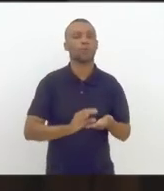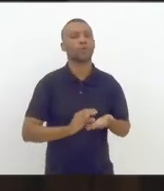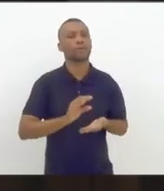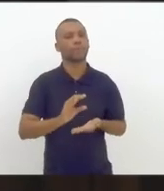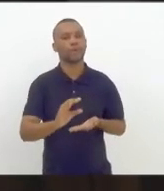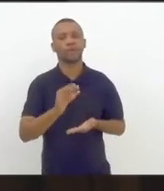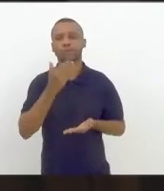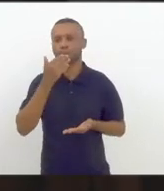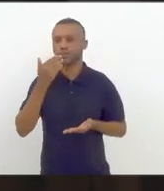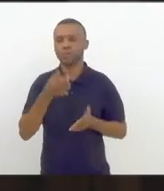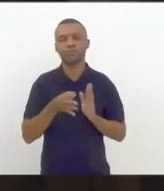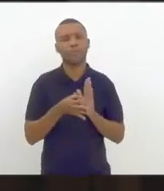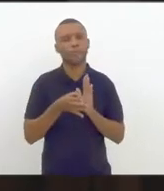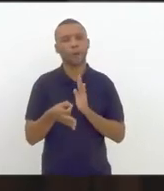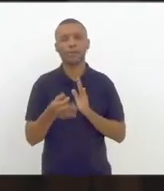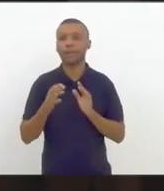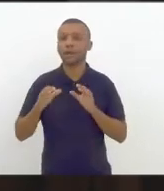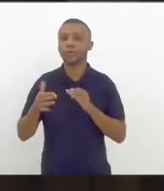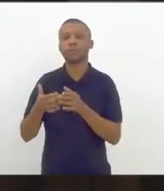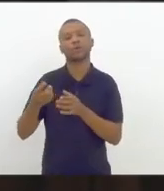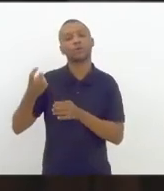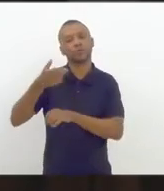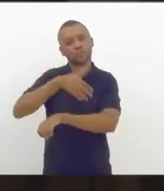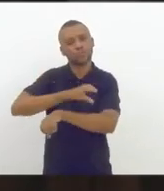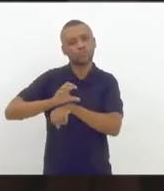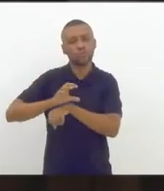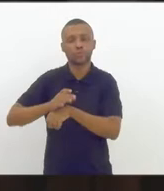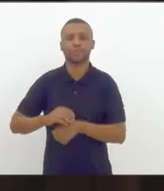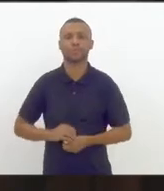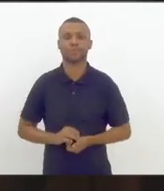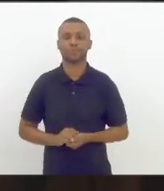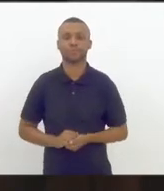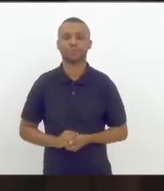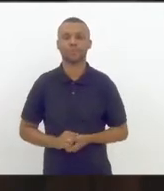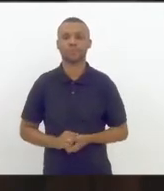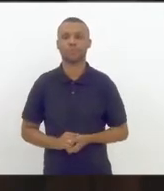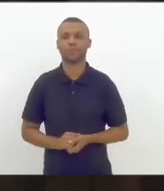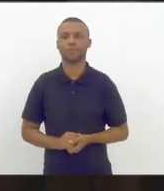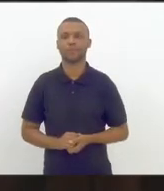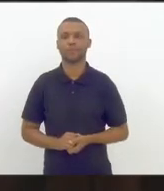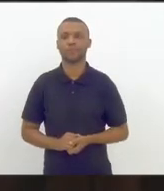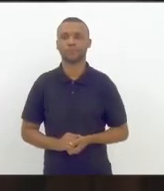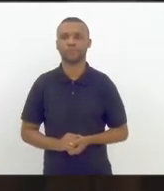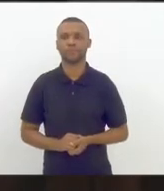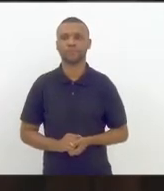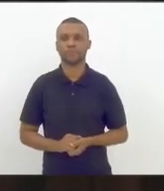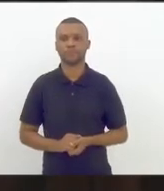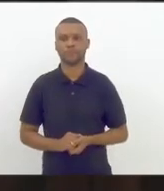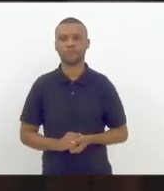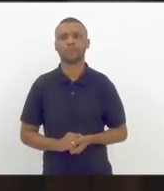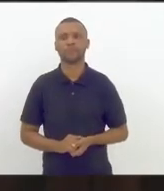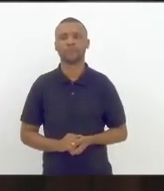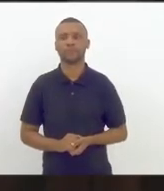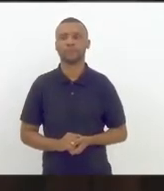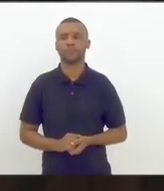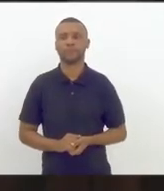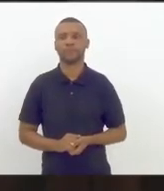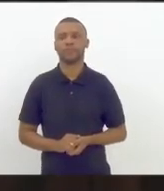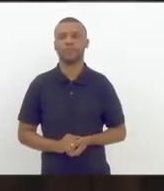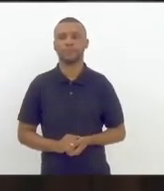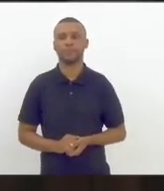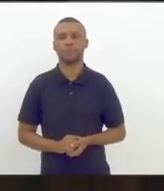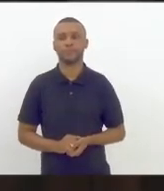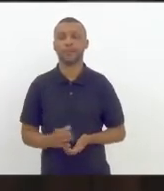com a emenda da Comissão de Cultura. Relatores, deputado Márcio Pacheco, Eliomar Coelho, Eliomar Coelho.